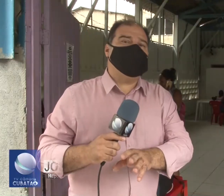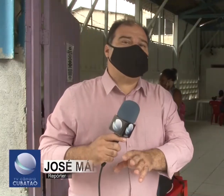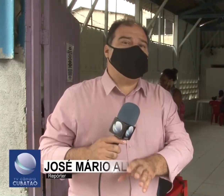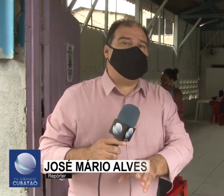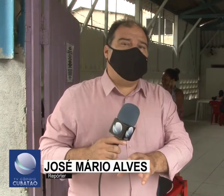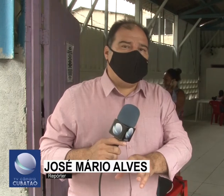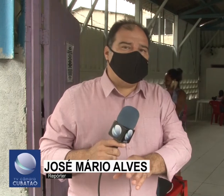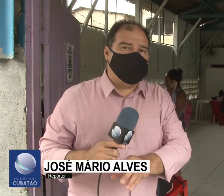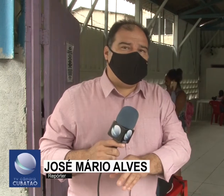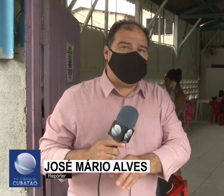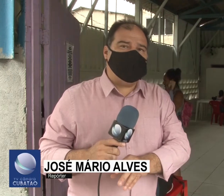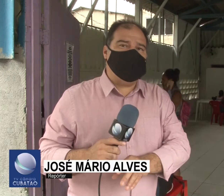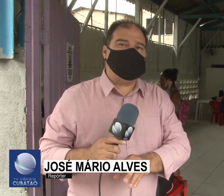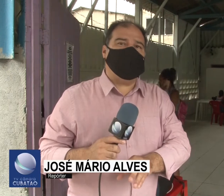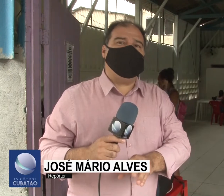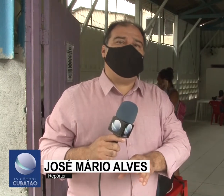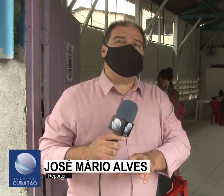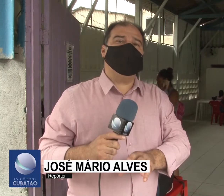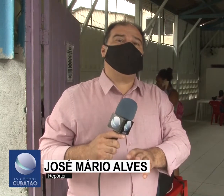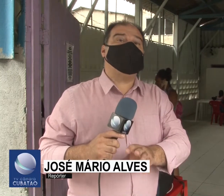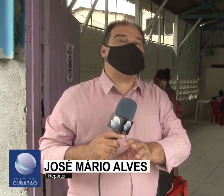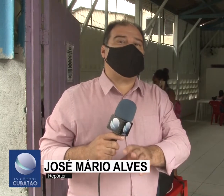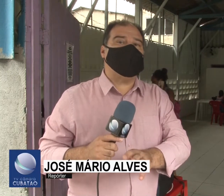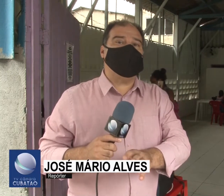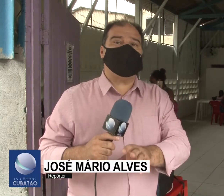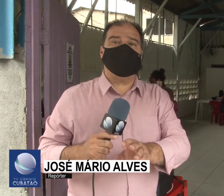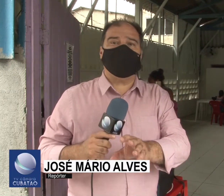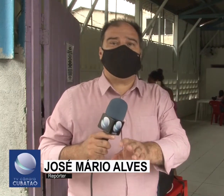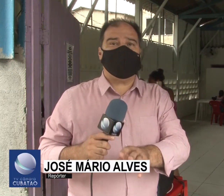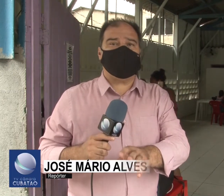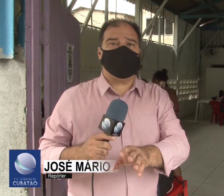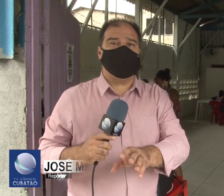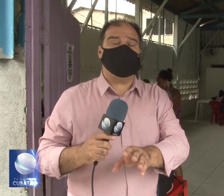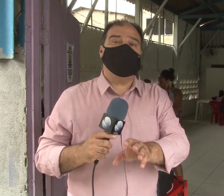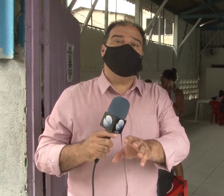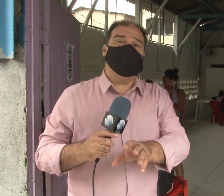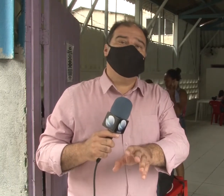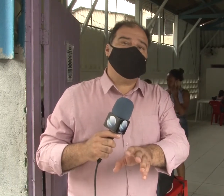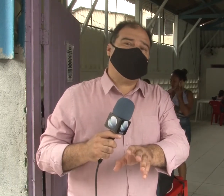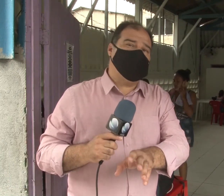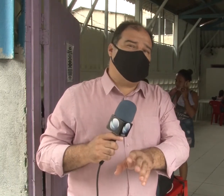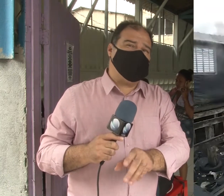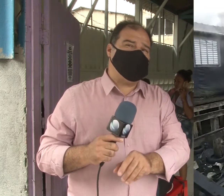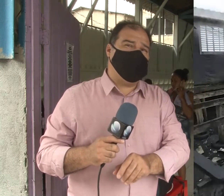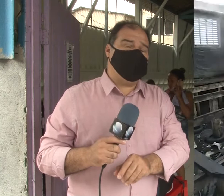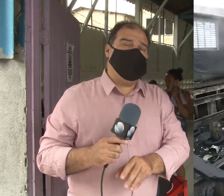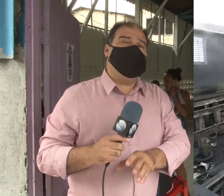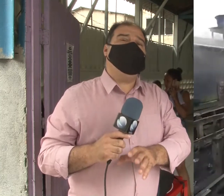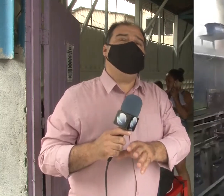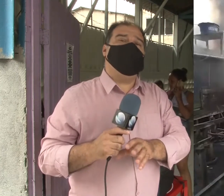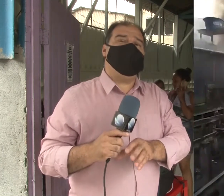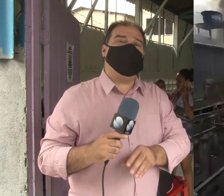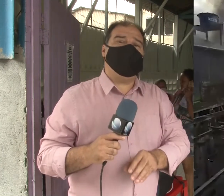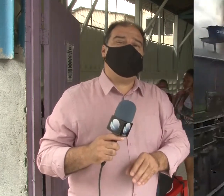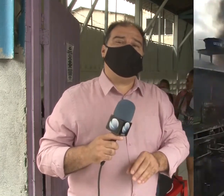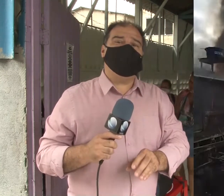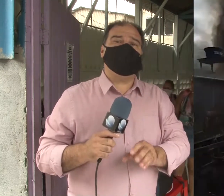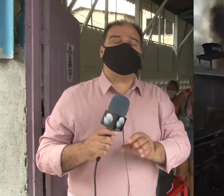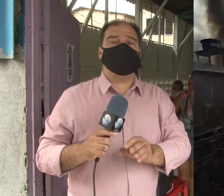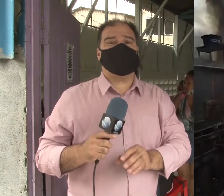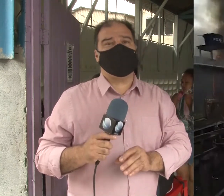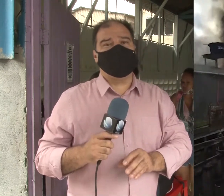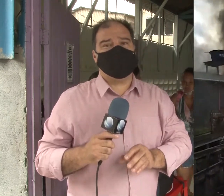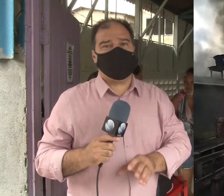O incêndio destruiu 11 moradias na Vila dos Pescadores, sendo que dessas 11, duas foram parcial e 9